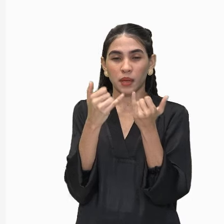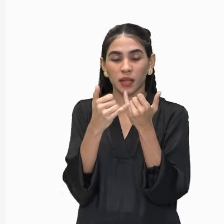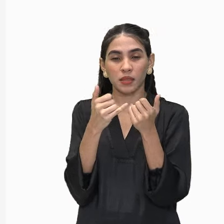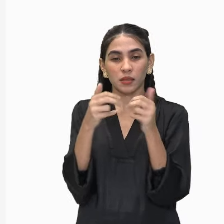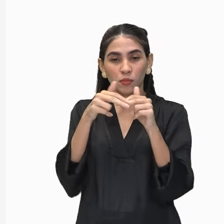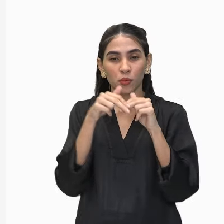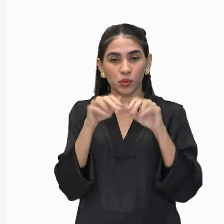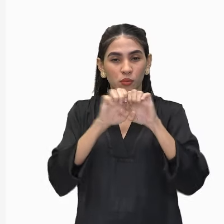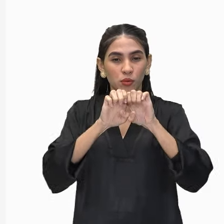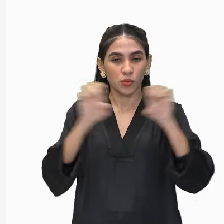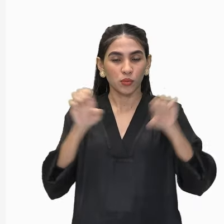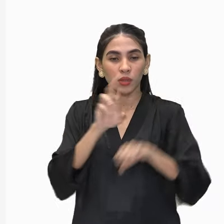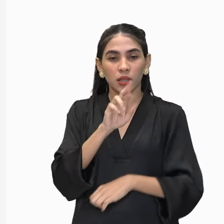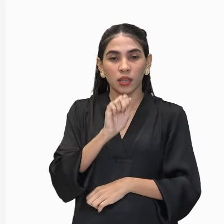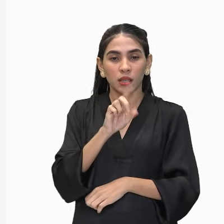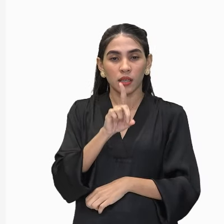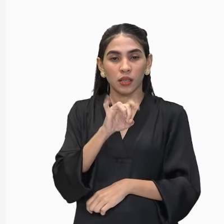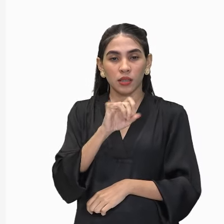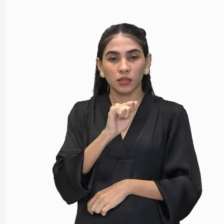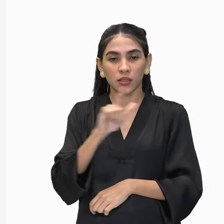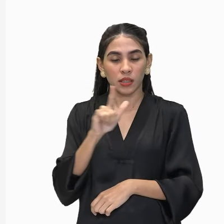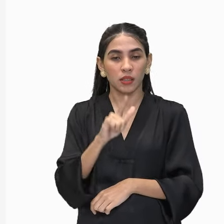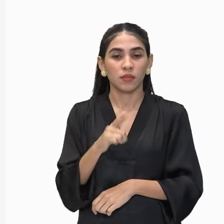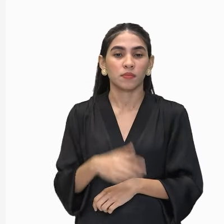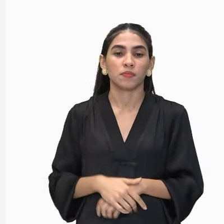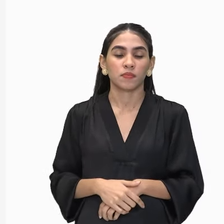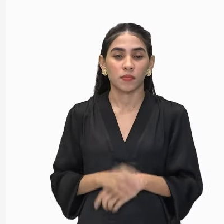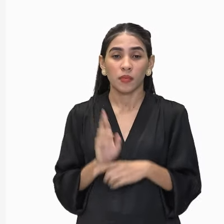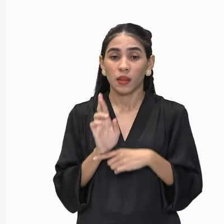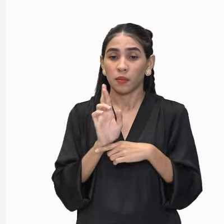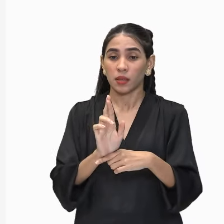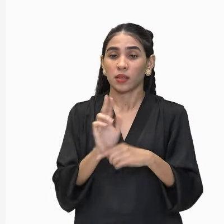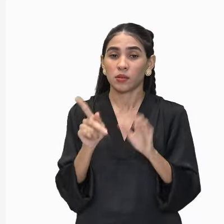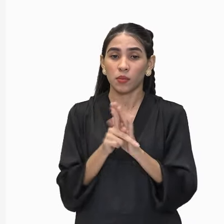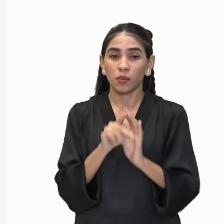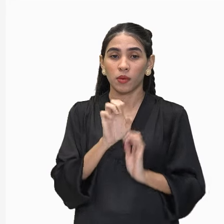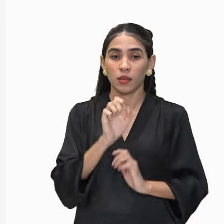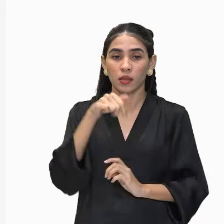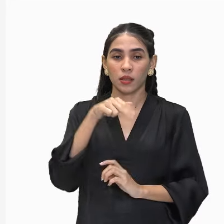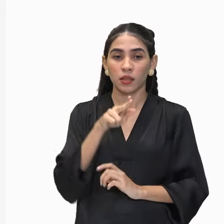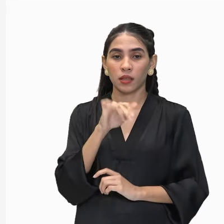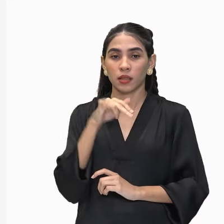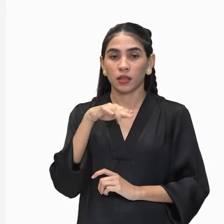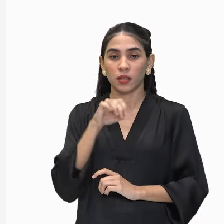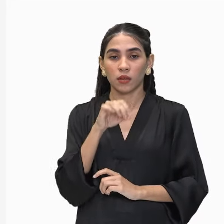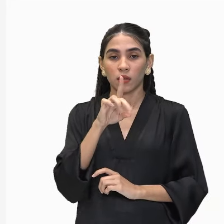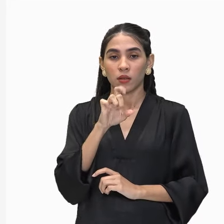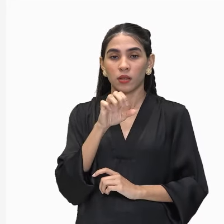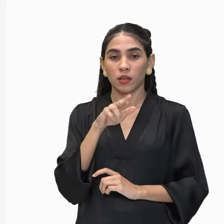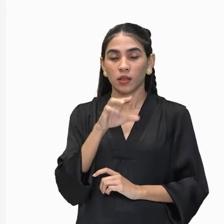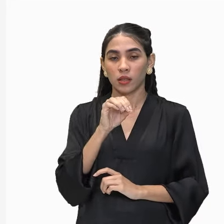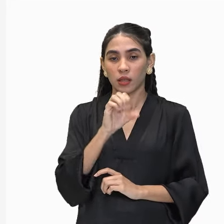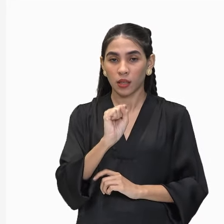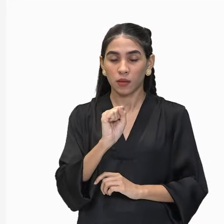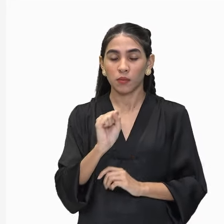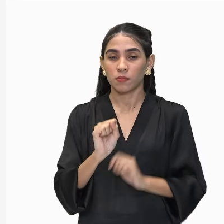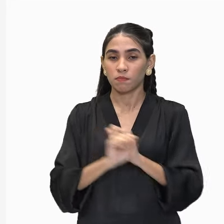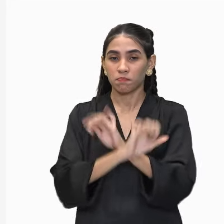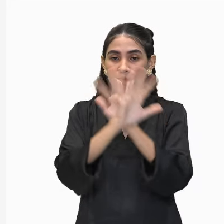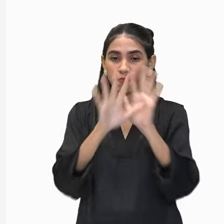simetria dele é radial, né, desses indivíduos representantes do equinodermos. Aí tem uma forma de ilustrar melhor para